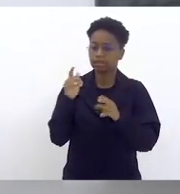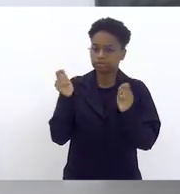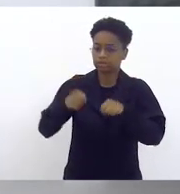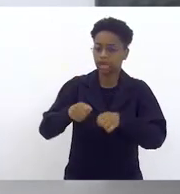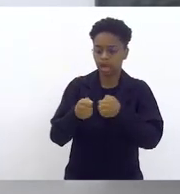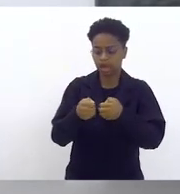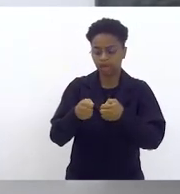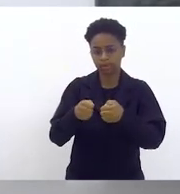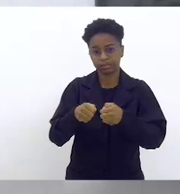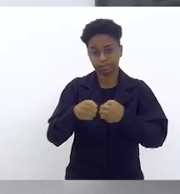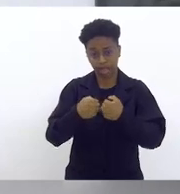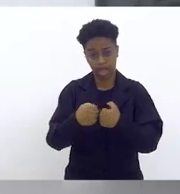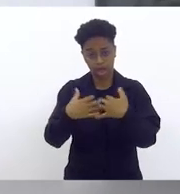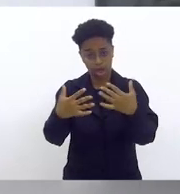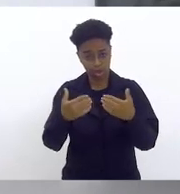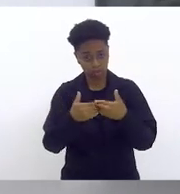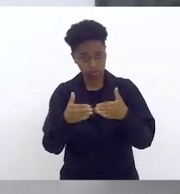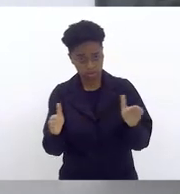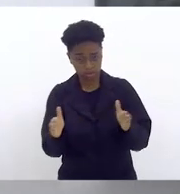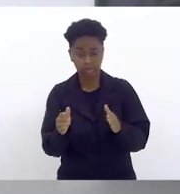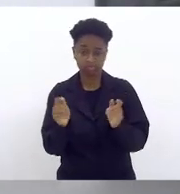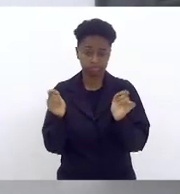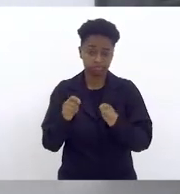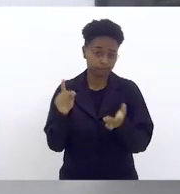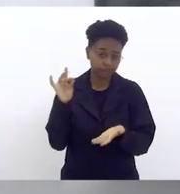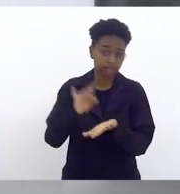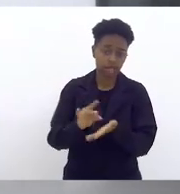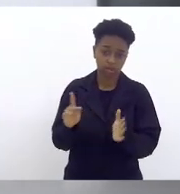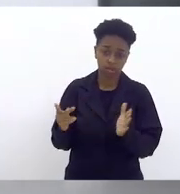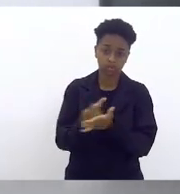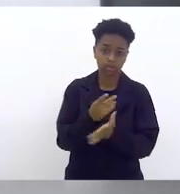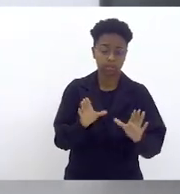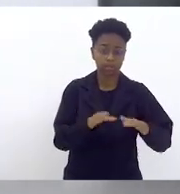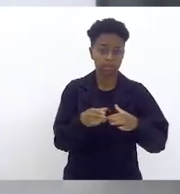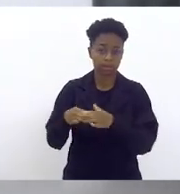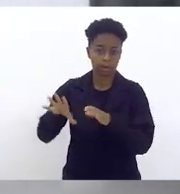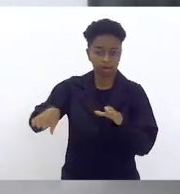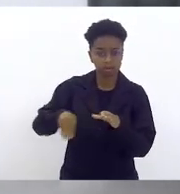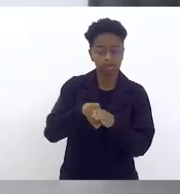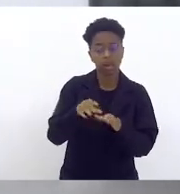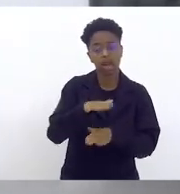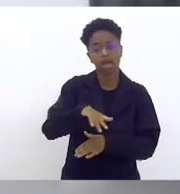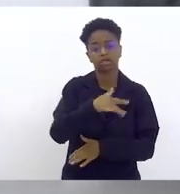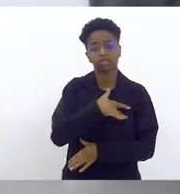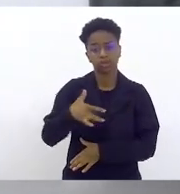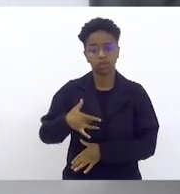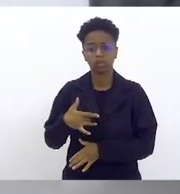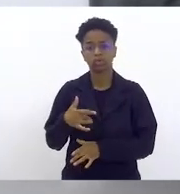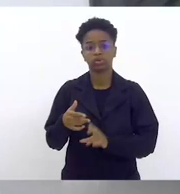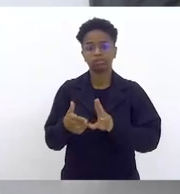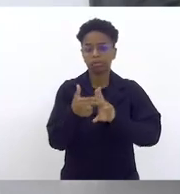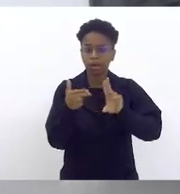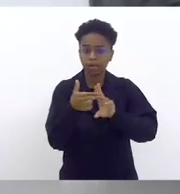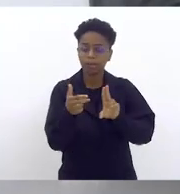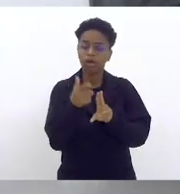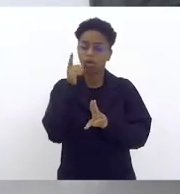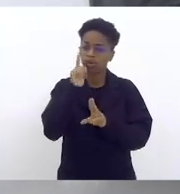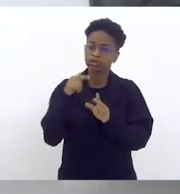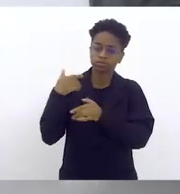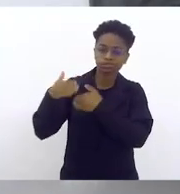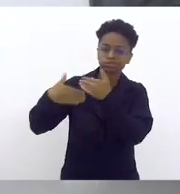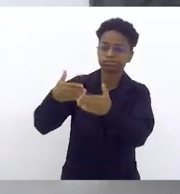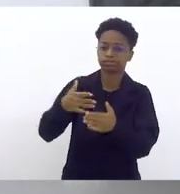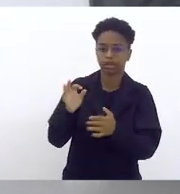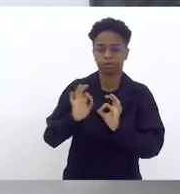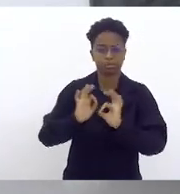efetivação desse complexo e que em breve a gente possa estar aqui já vendo os resultados que com certeza ele trará